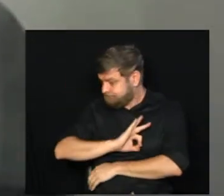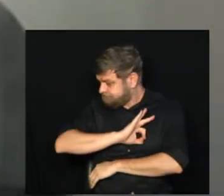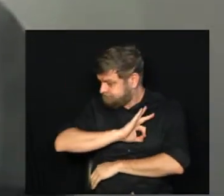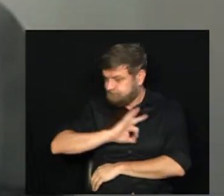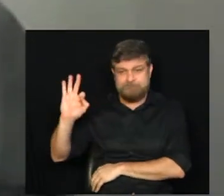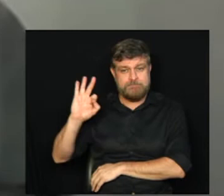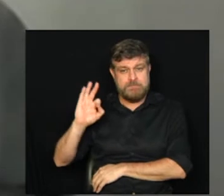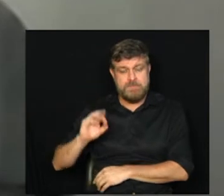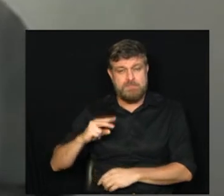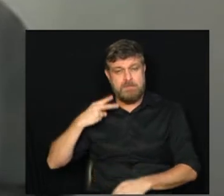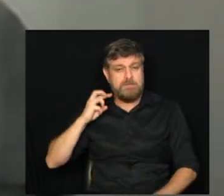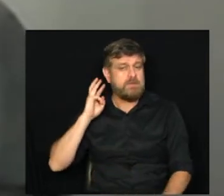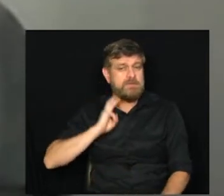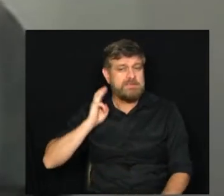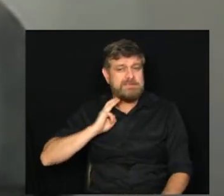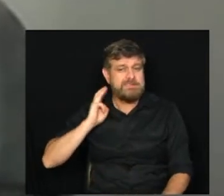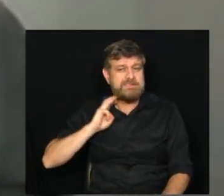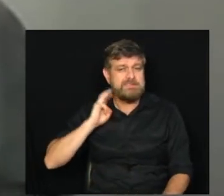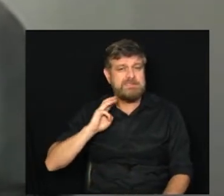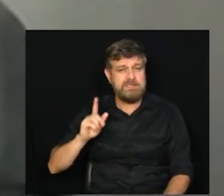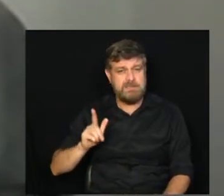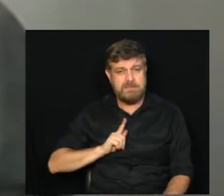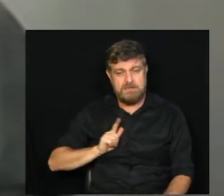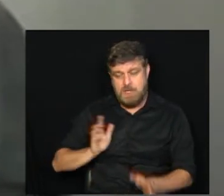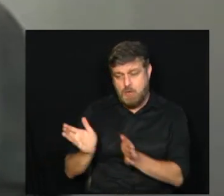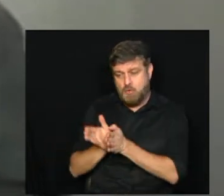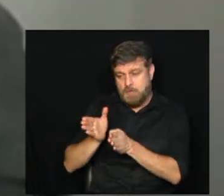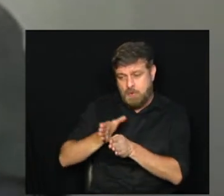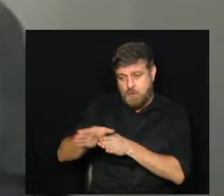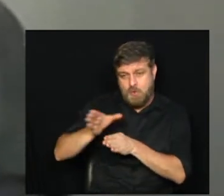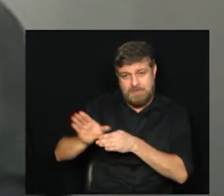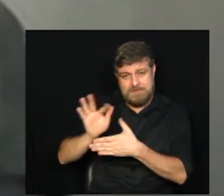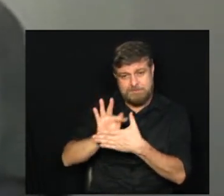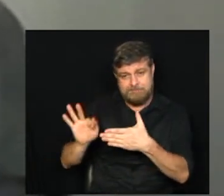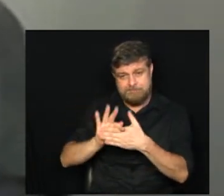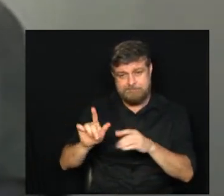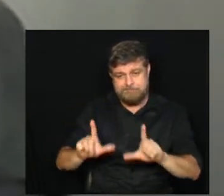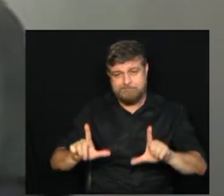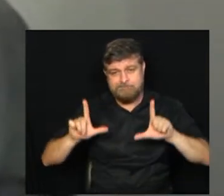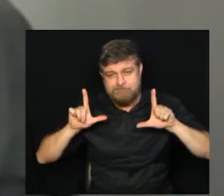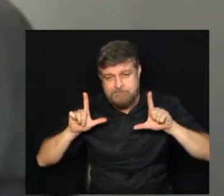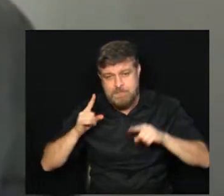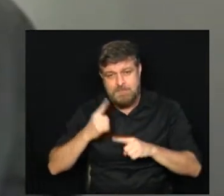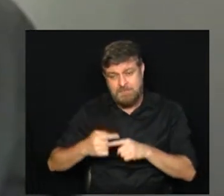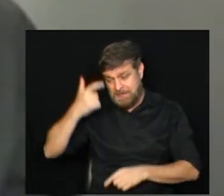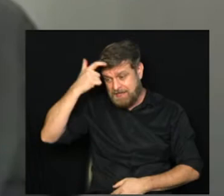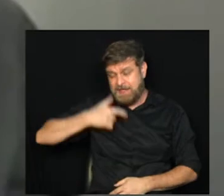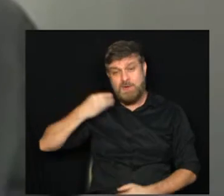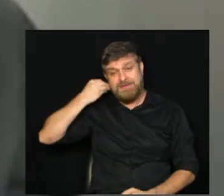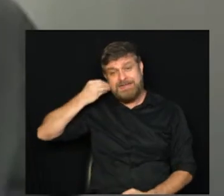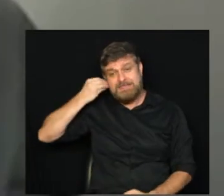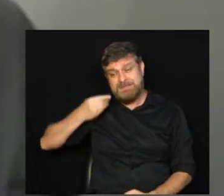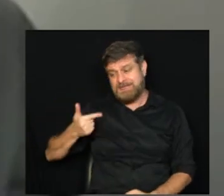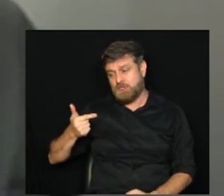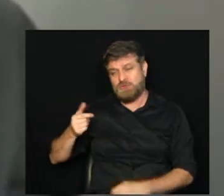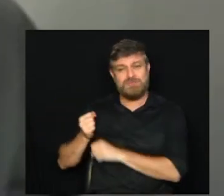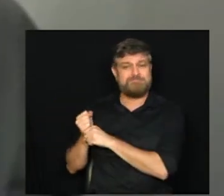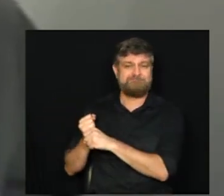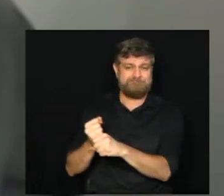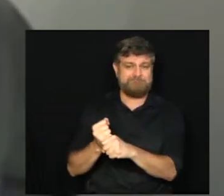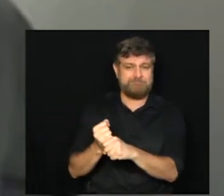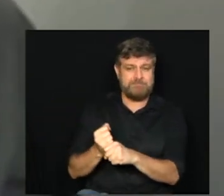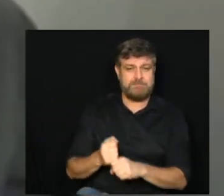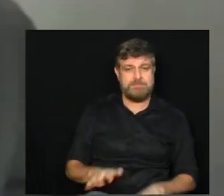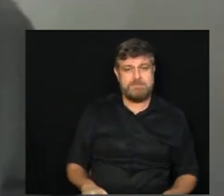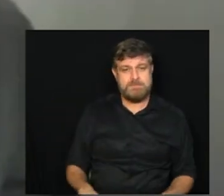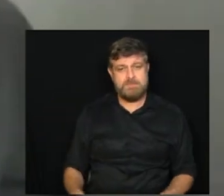vereador Cecílio trazer, viu, Cecílio, o conselho tutelar, porque eu estive ali durante 12 anos, né? E é